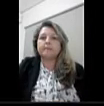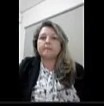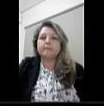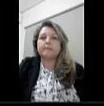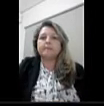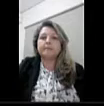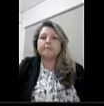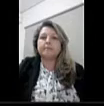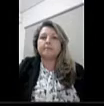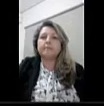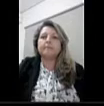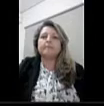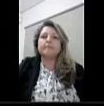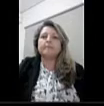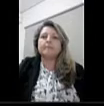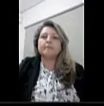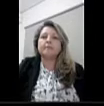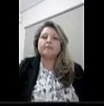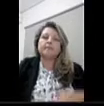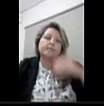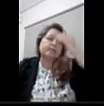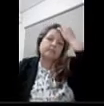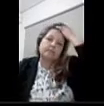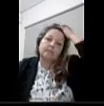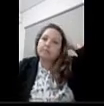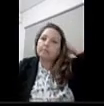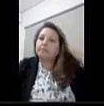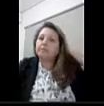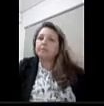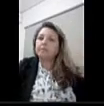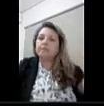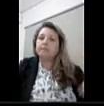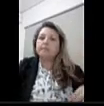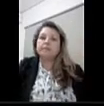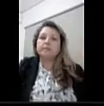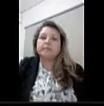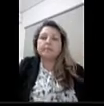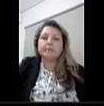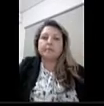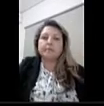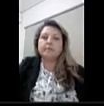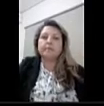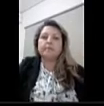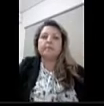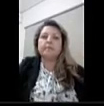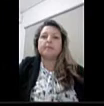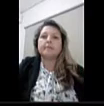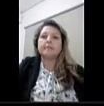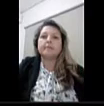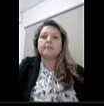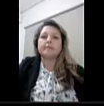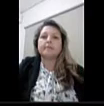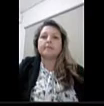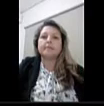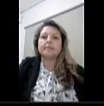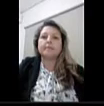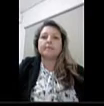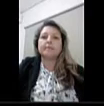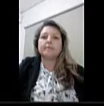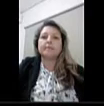que estão prejudicadas normalmente em crianças que têm dislexia. Que são habilidades de resolução de problema, habilidade estratégica,